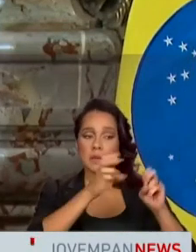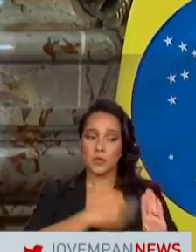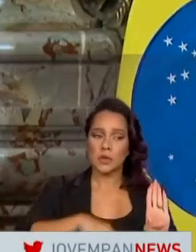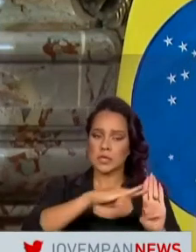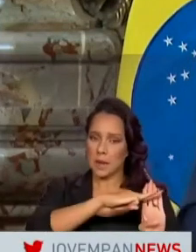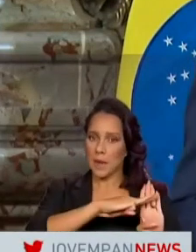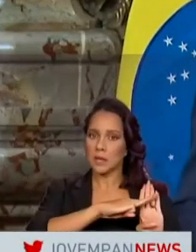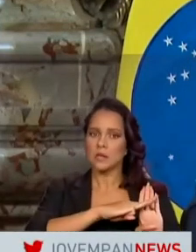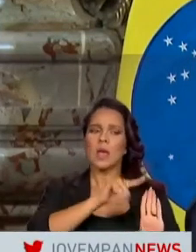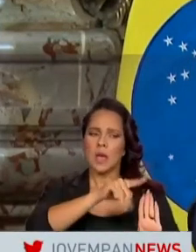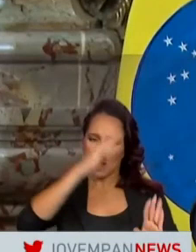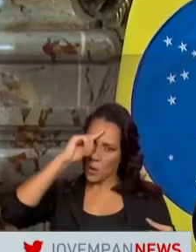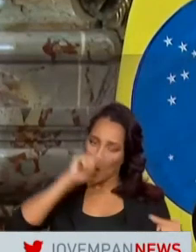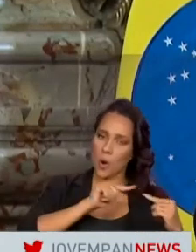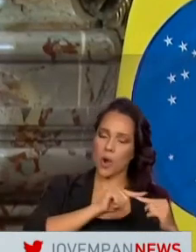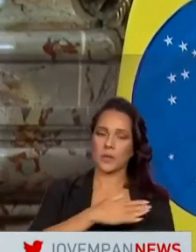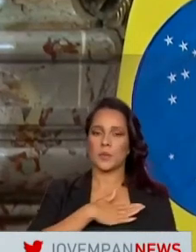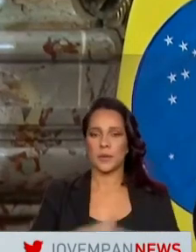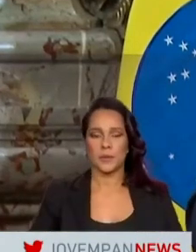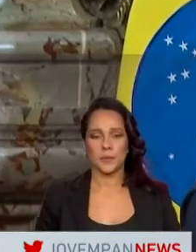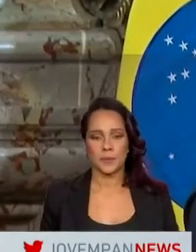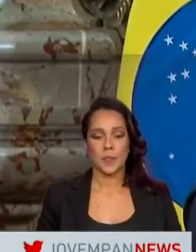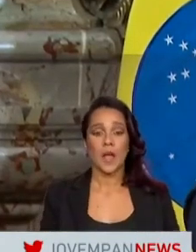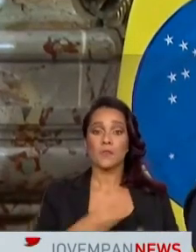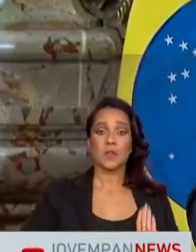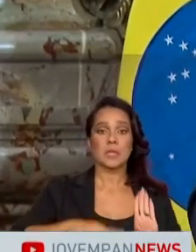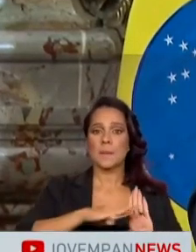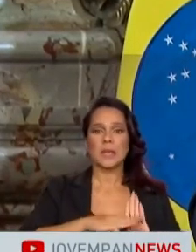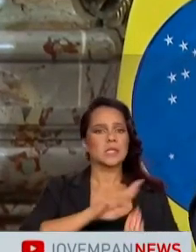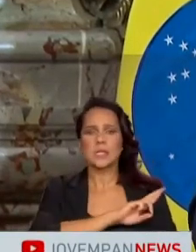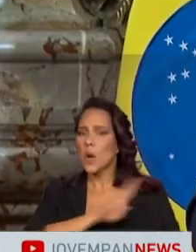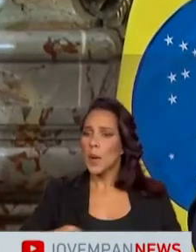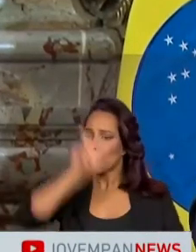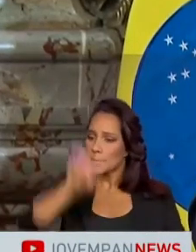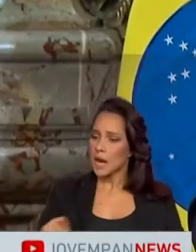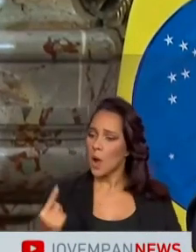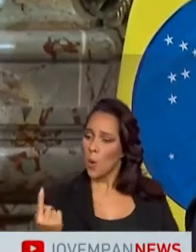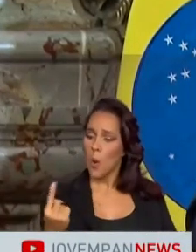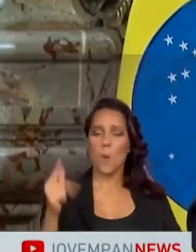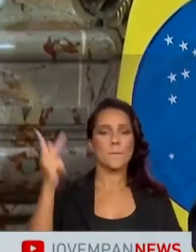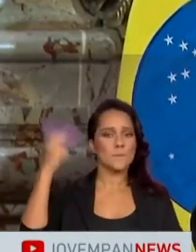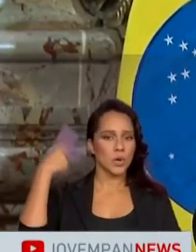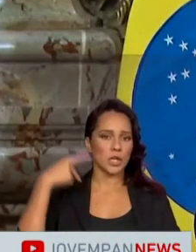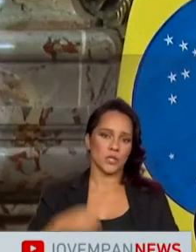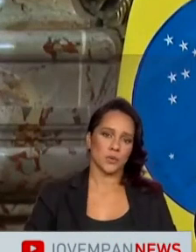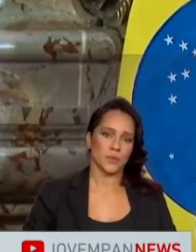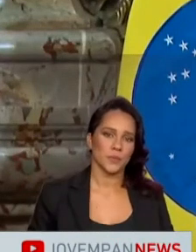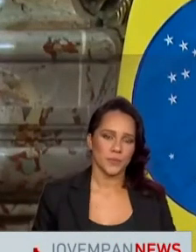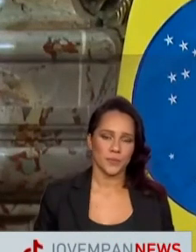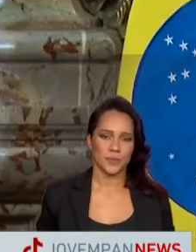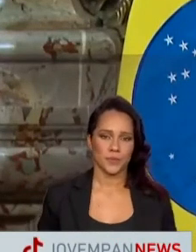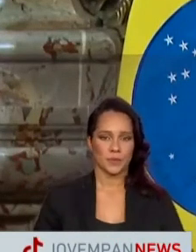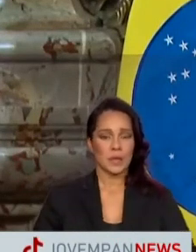Armadas. O mesmo que eu he dicho sobre as Forças Armadas. As Forças Armadas não servem a um político. As Forças Armadas não servem a